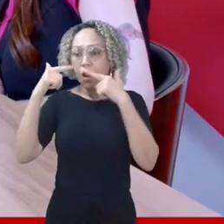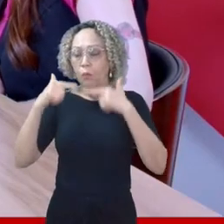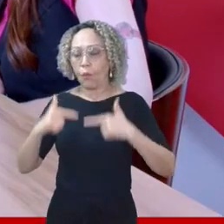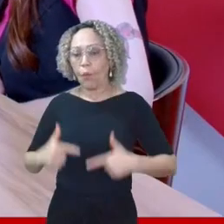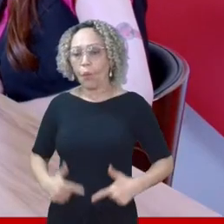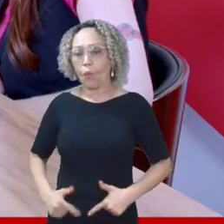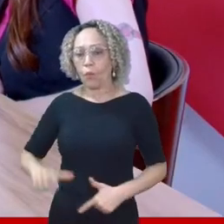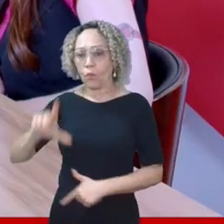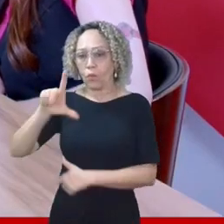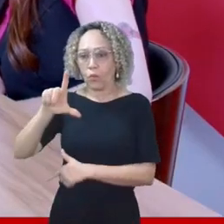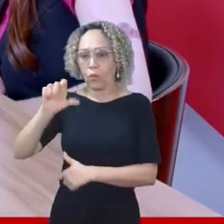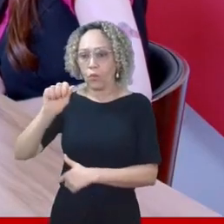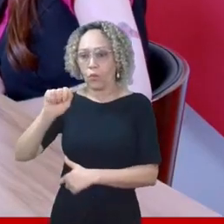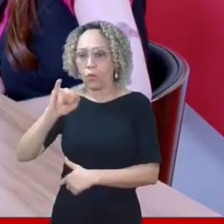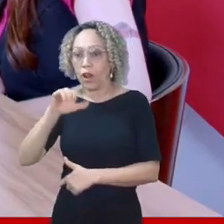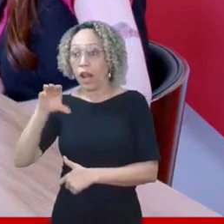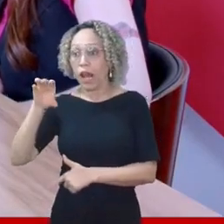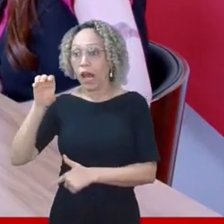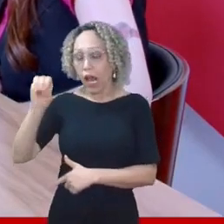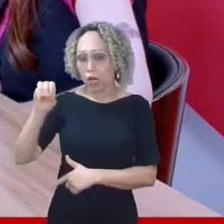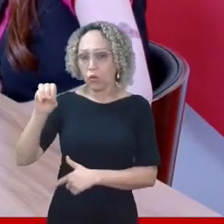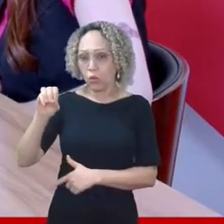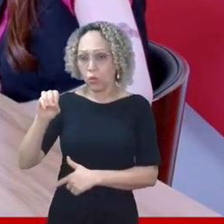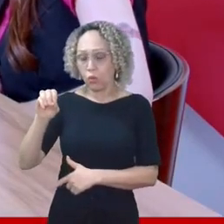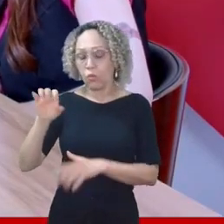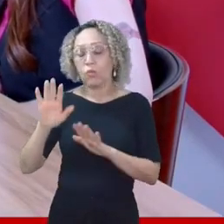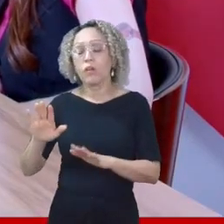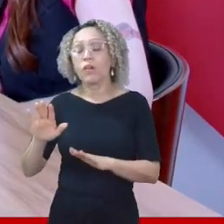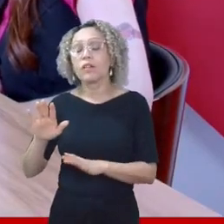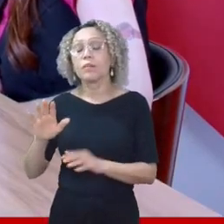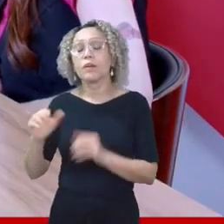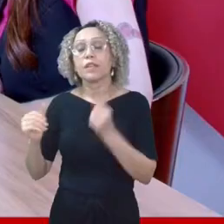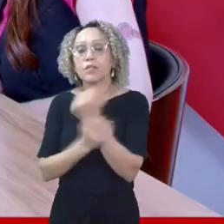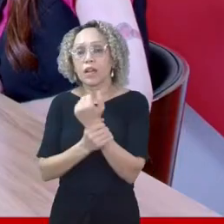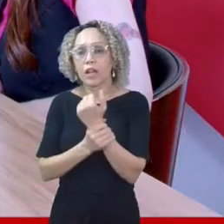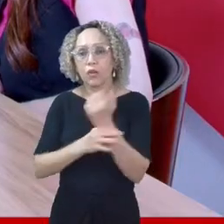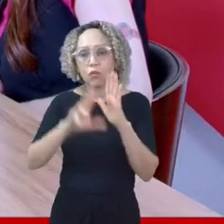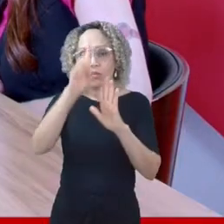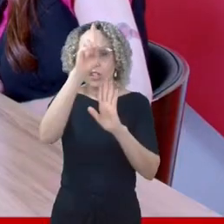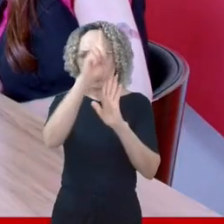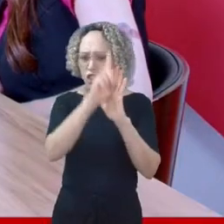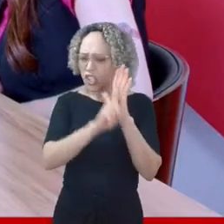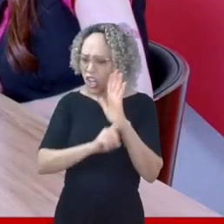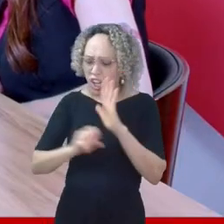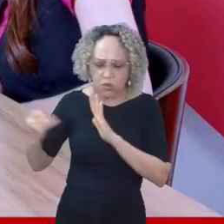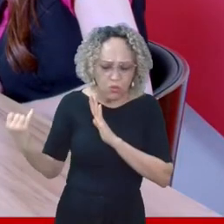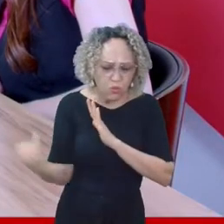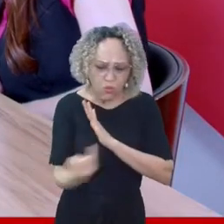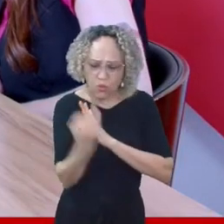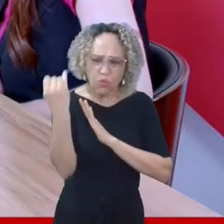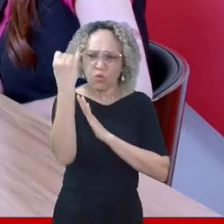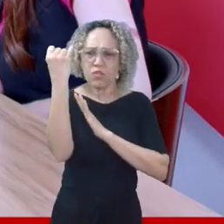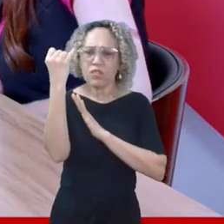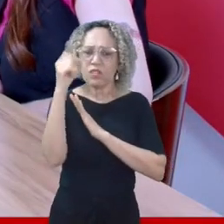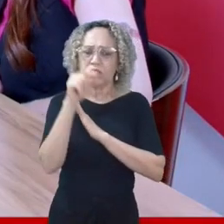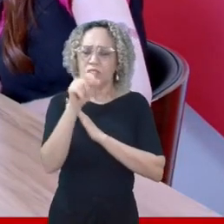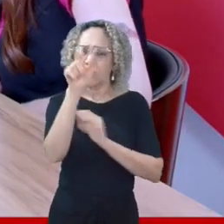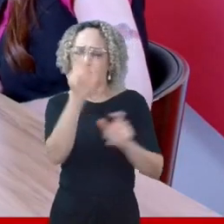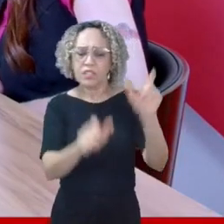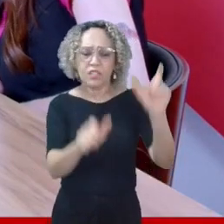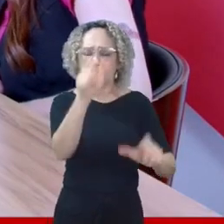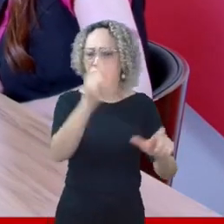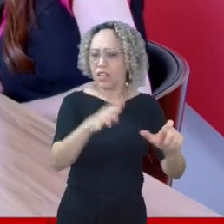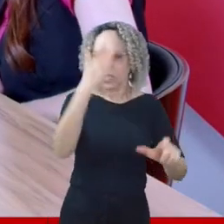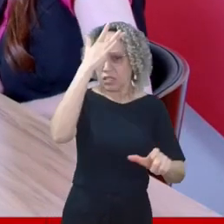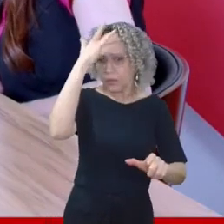assegurar o direito fundamental do cidadão e do cidadão de prestar o seu culto da forma